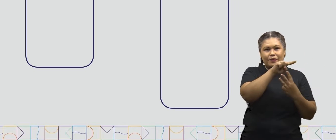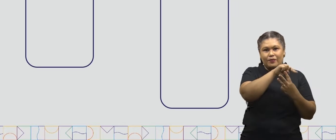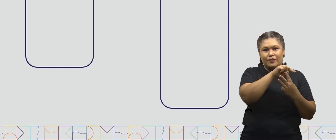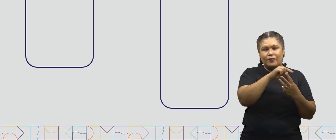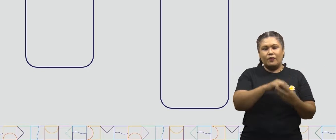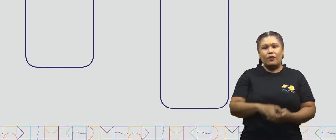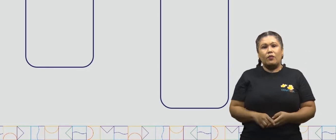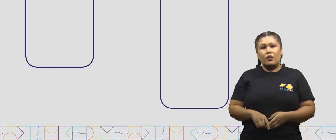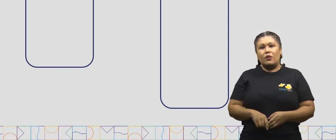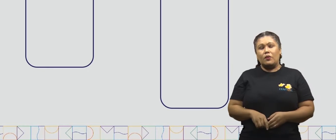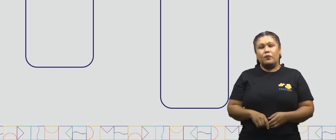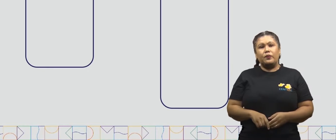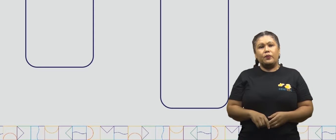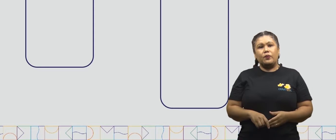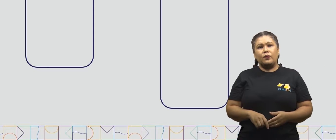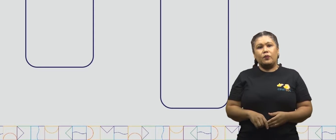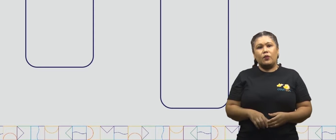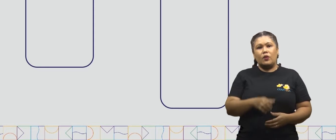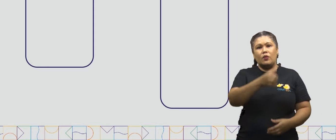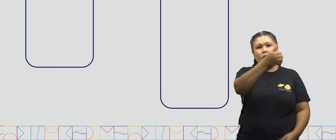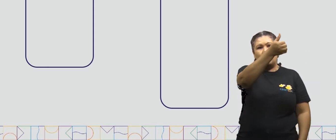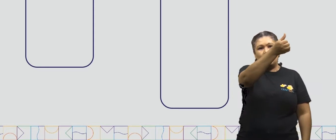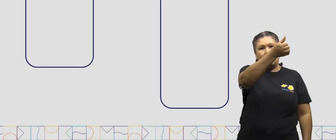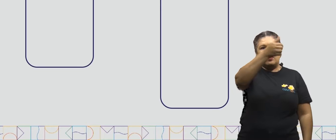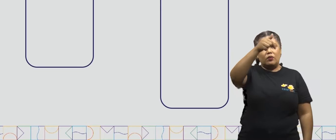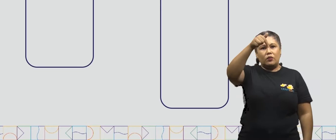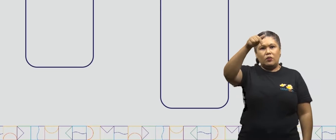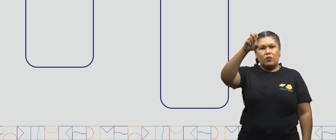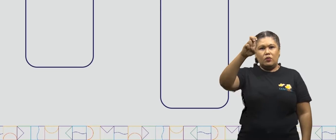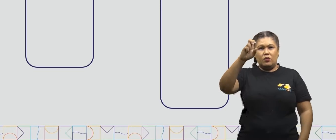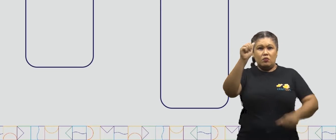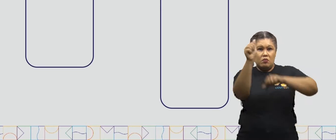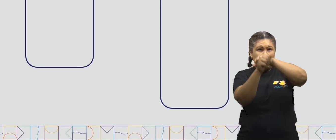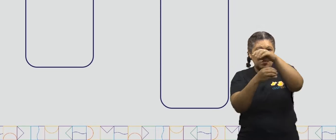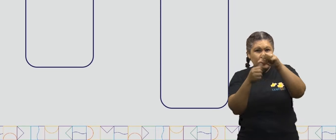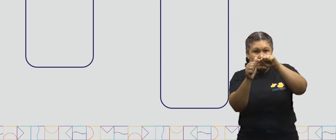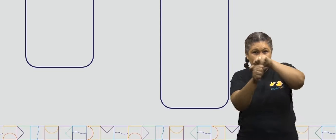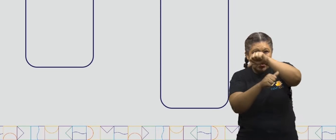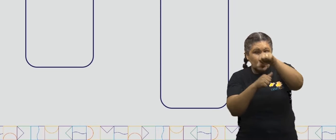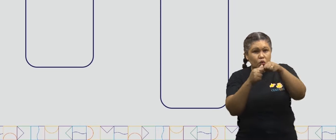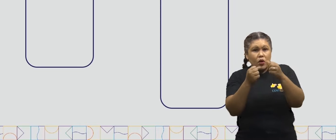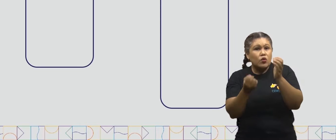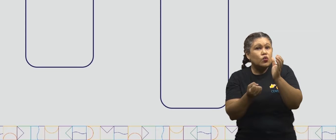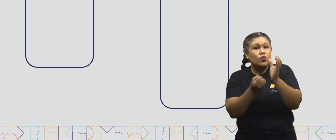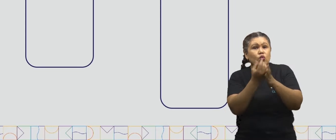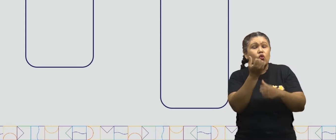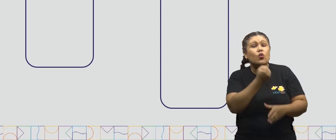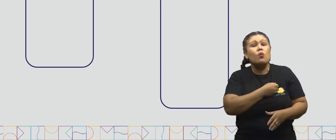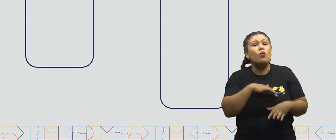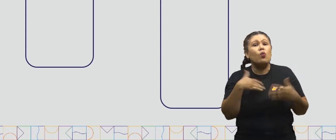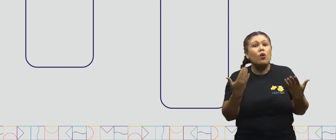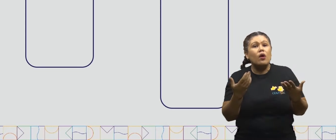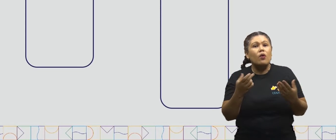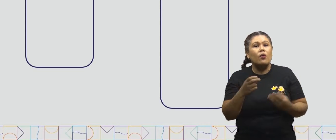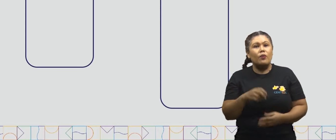Outra combinação que nós podemos fazer é o número